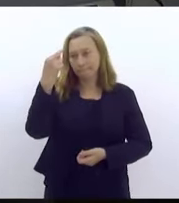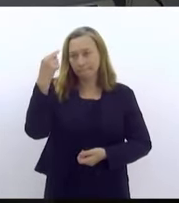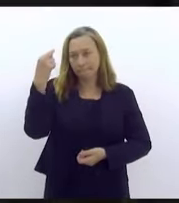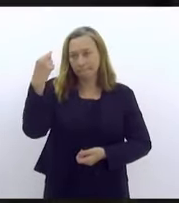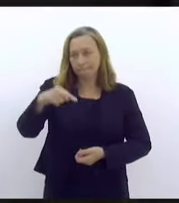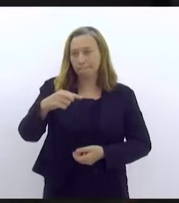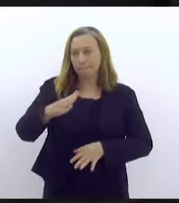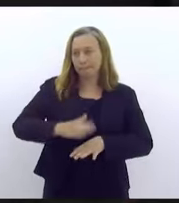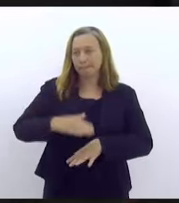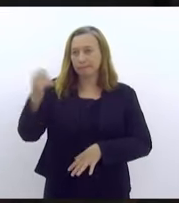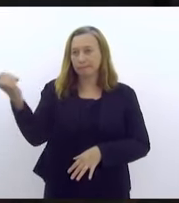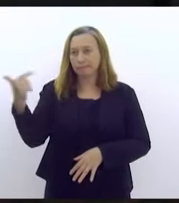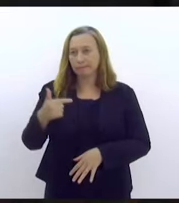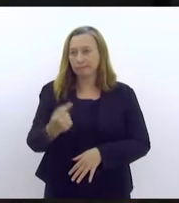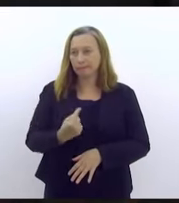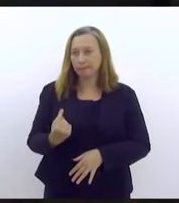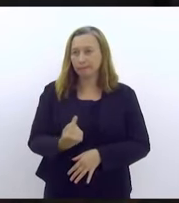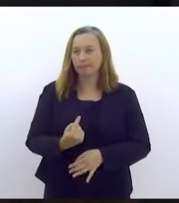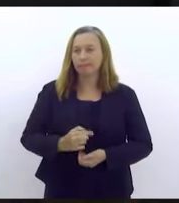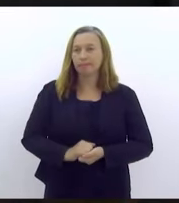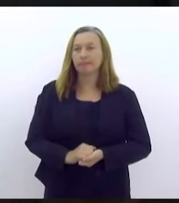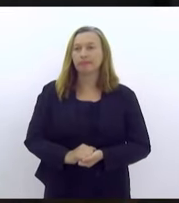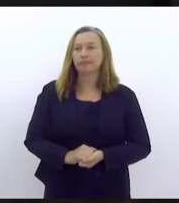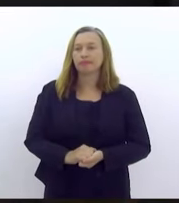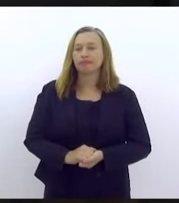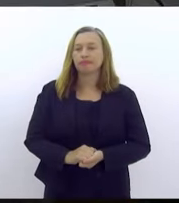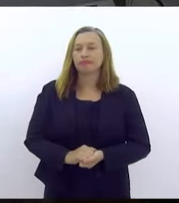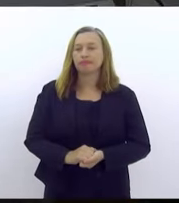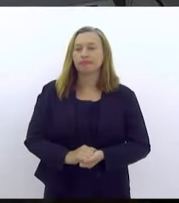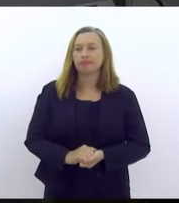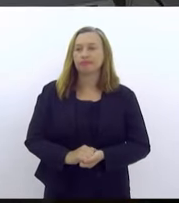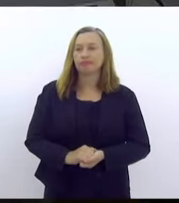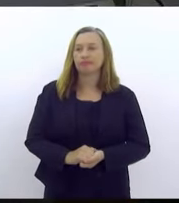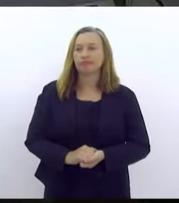o senhor manda mais que nós, a antiguidade é posto. Acabei de falar isso para ele.